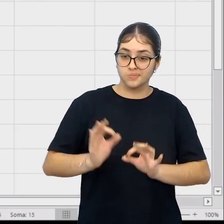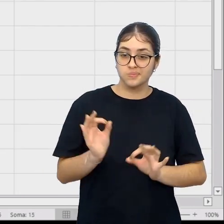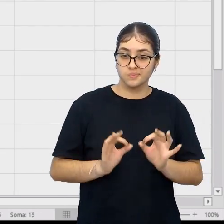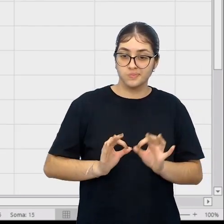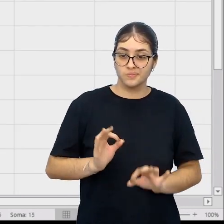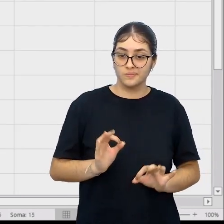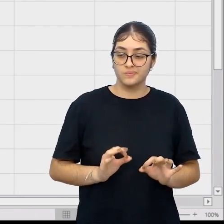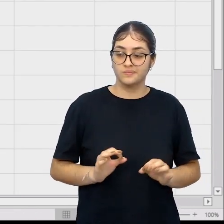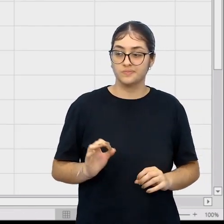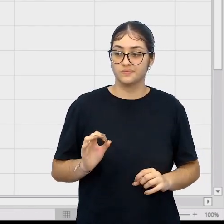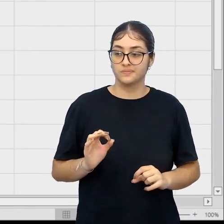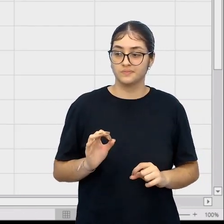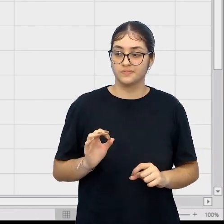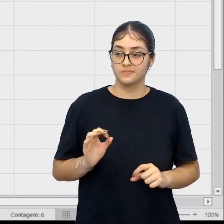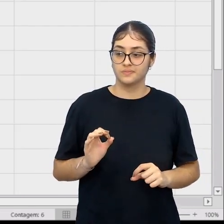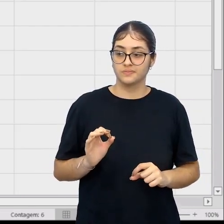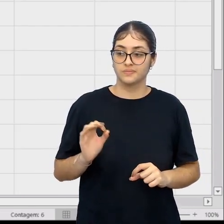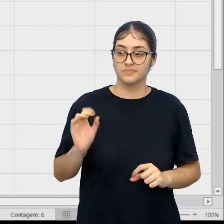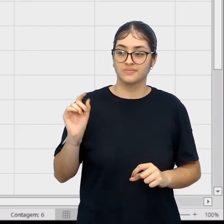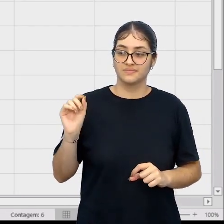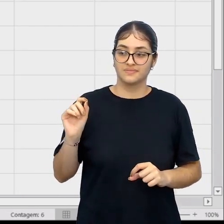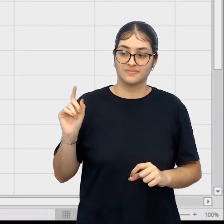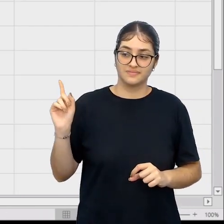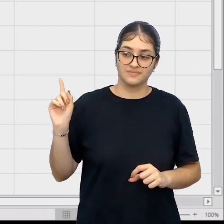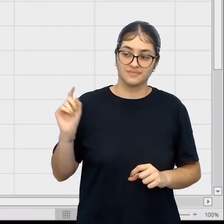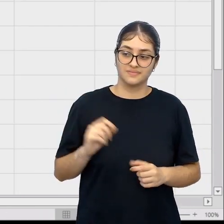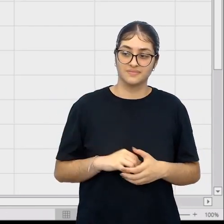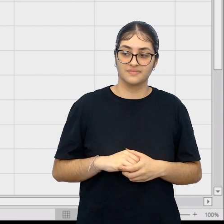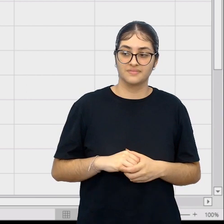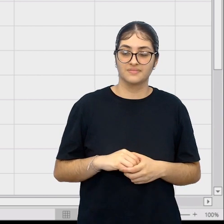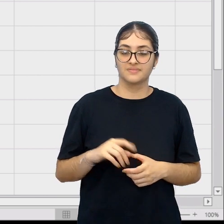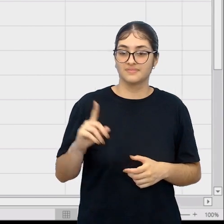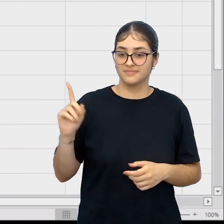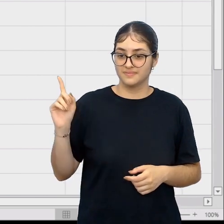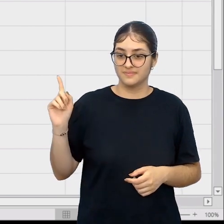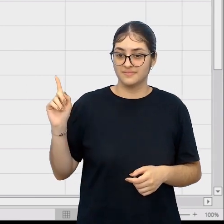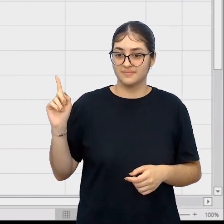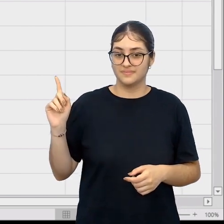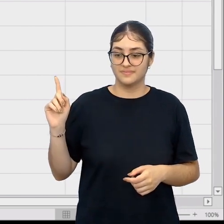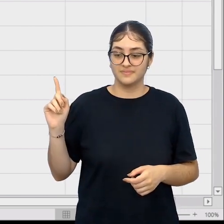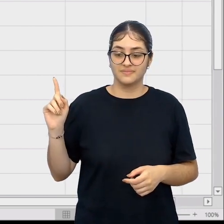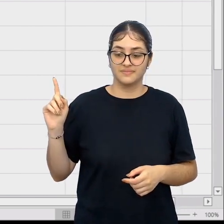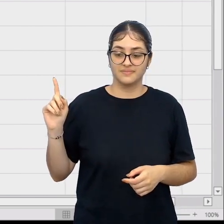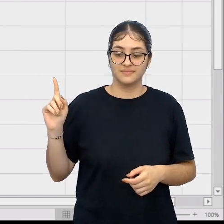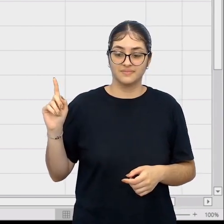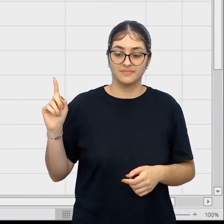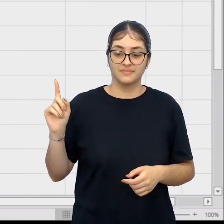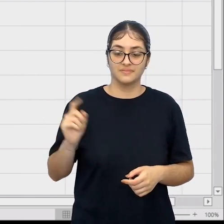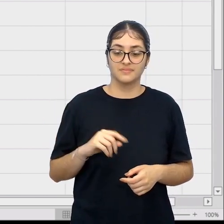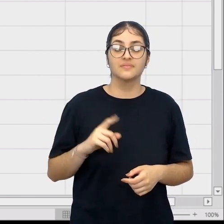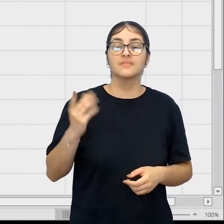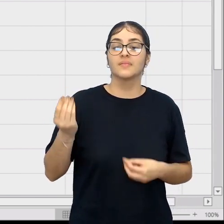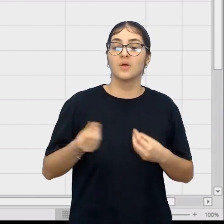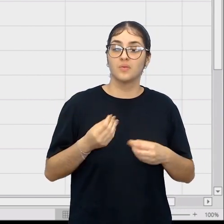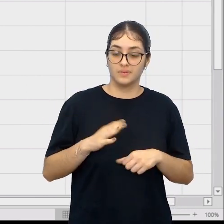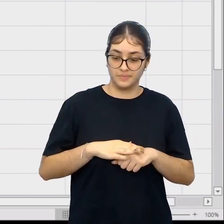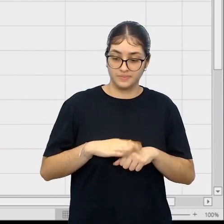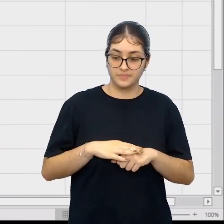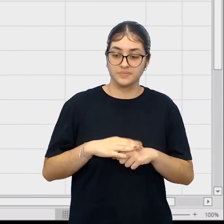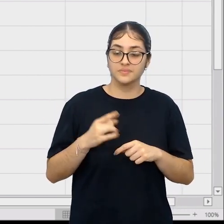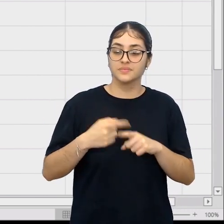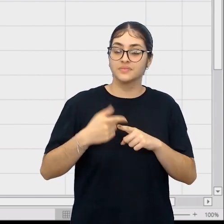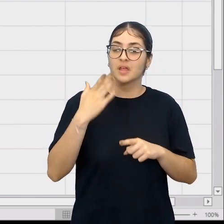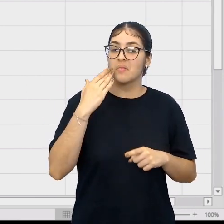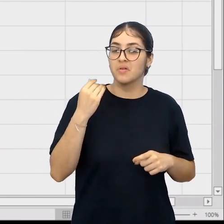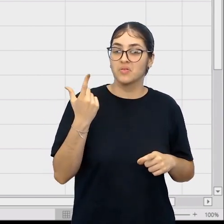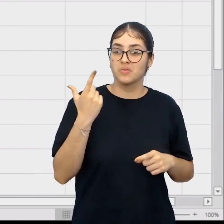gente vai fazer a fórmula aqui. Só para não ter. Eu podia ter ocultado lá. Essa professora não deu certo, ó. Por que não deu certo, Osmar? Por que você acha que